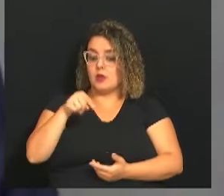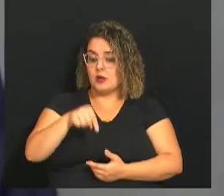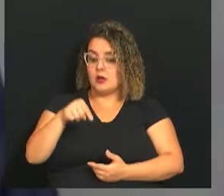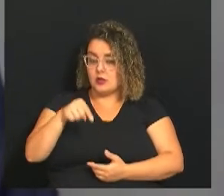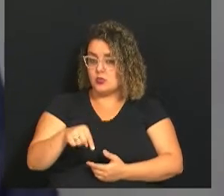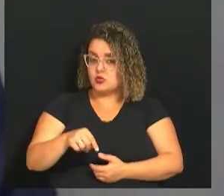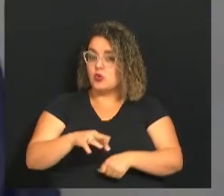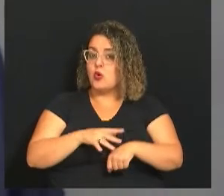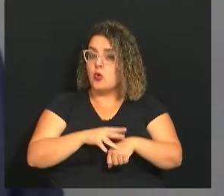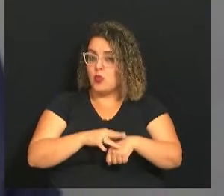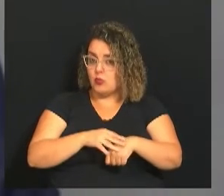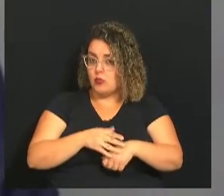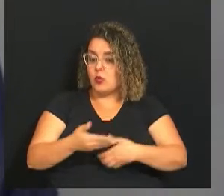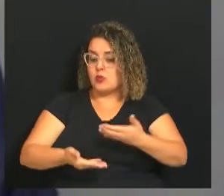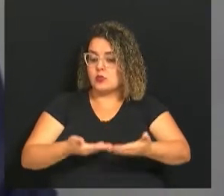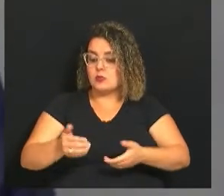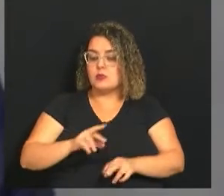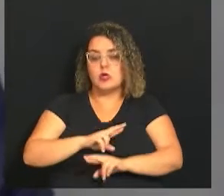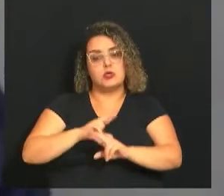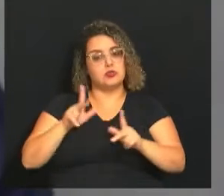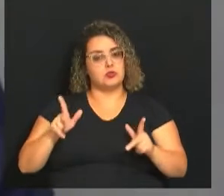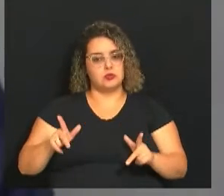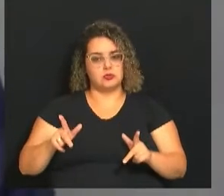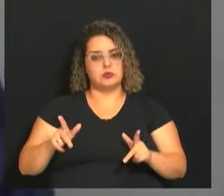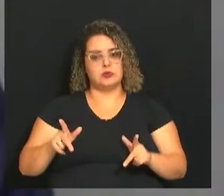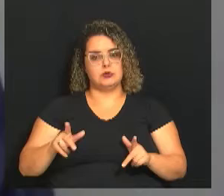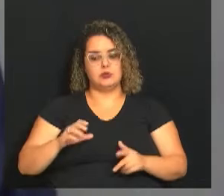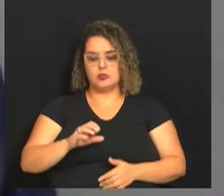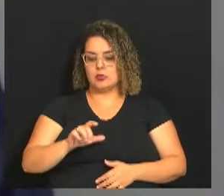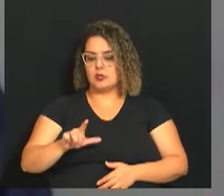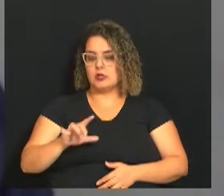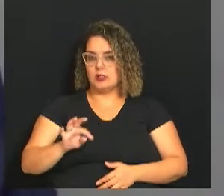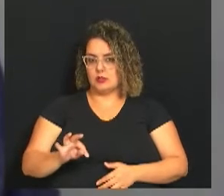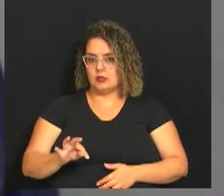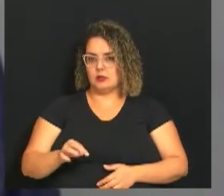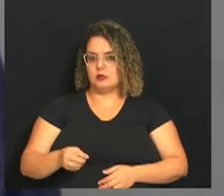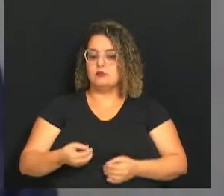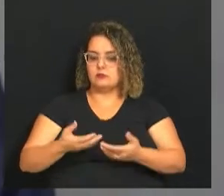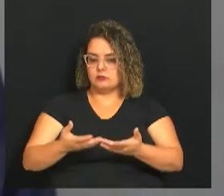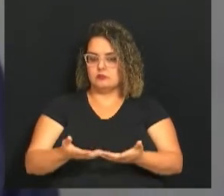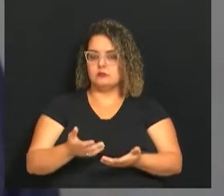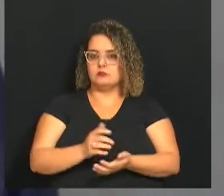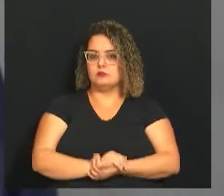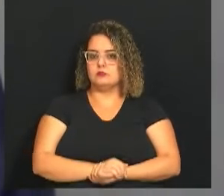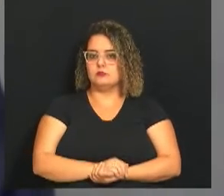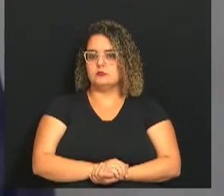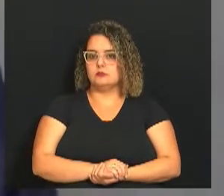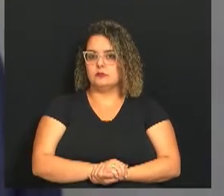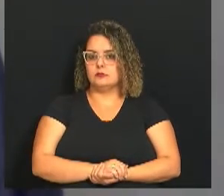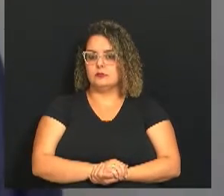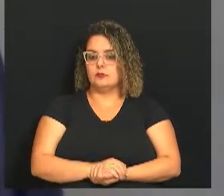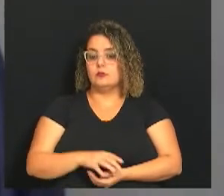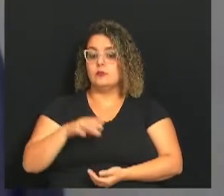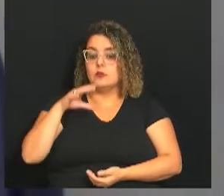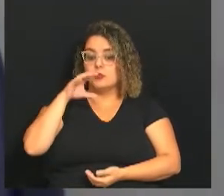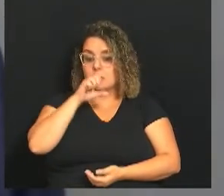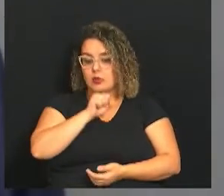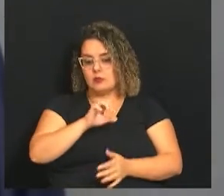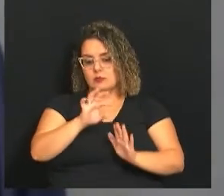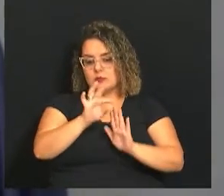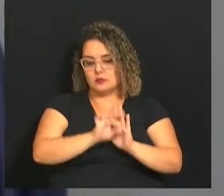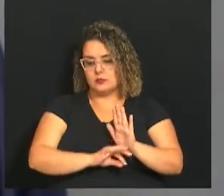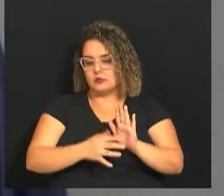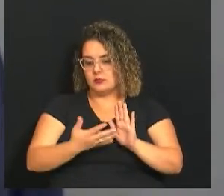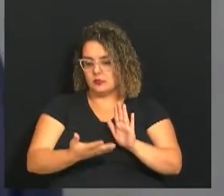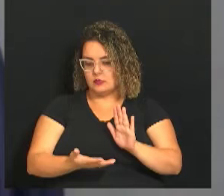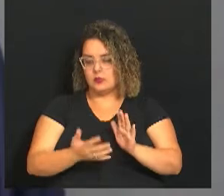tratamento diferenciado em relação ao que a CLT prevê, de forma muito rápida no seu texto. Para